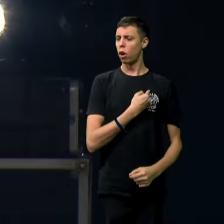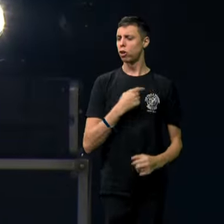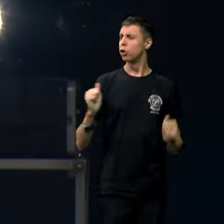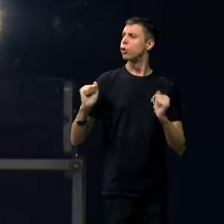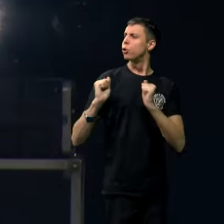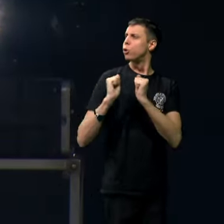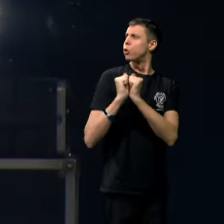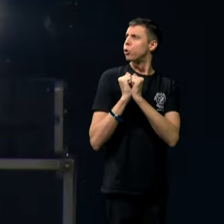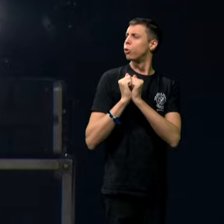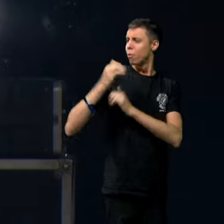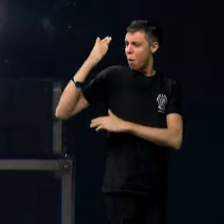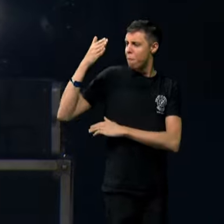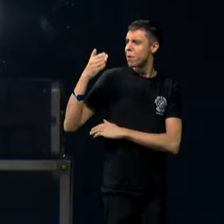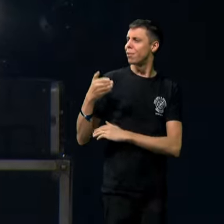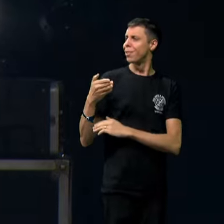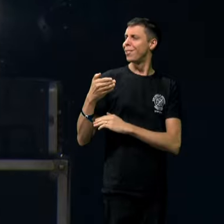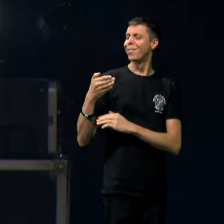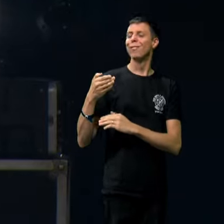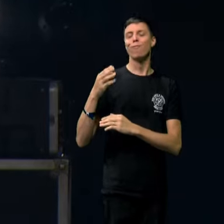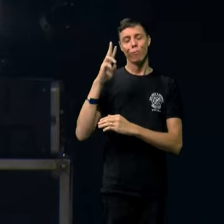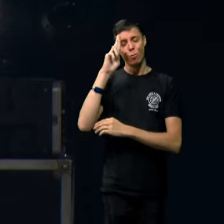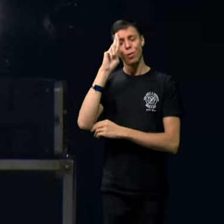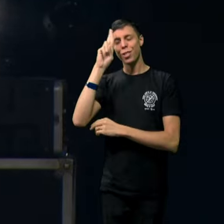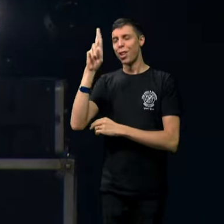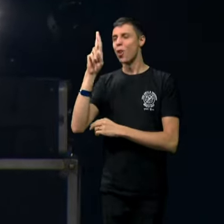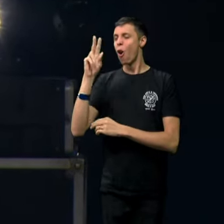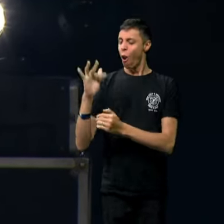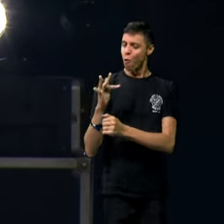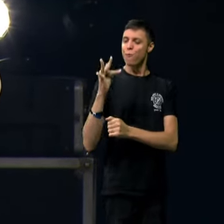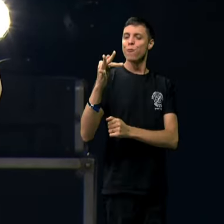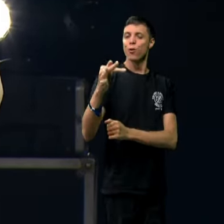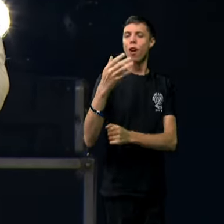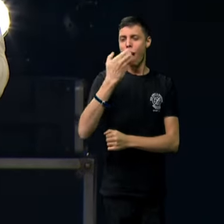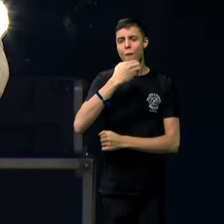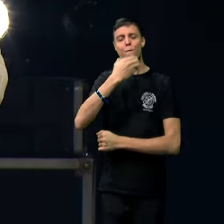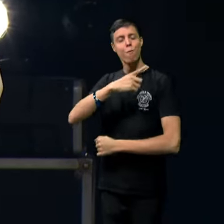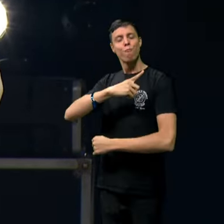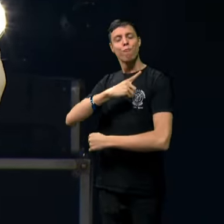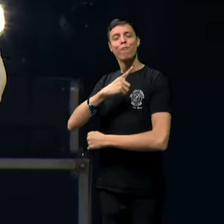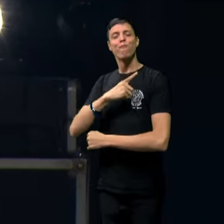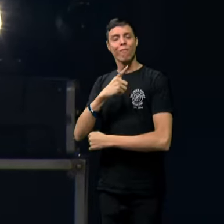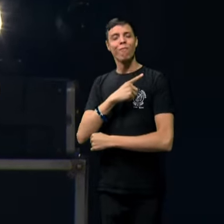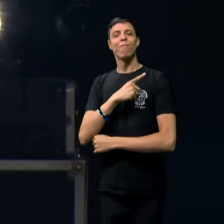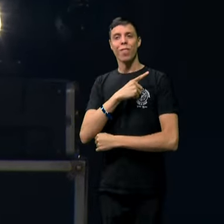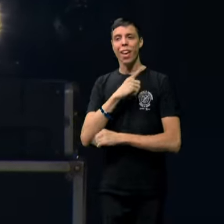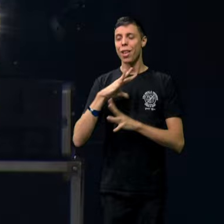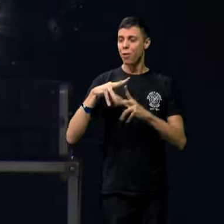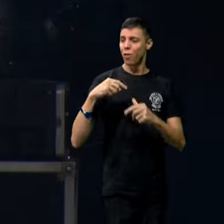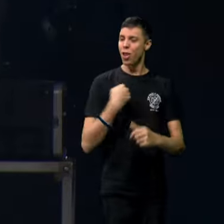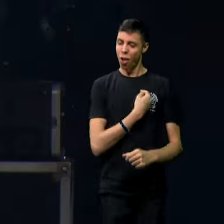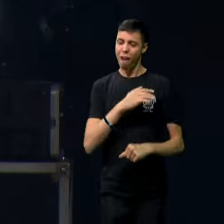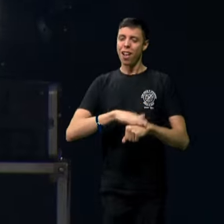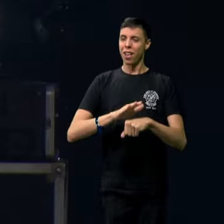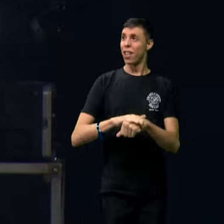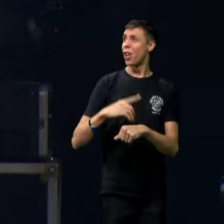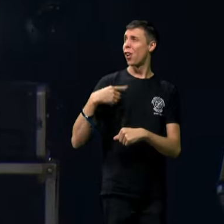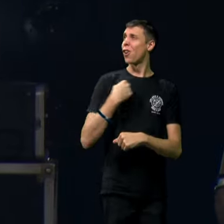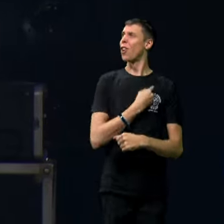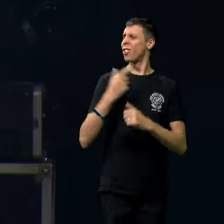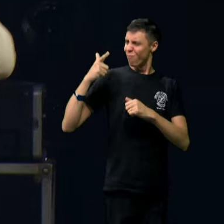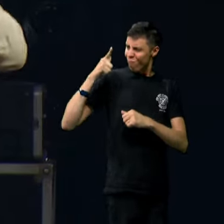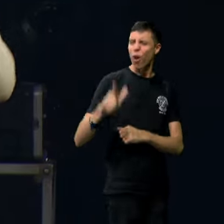plantada junto a ribeiros de águas e dar frutos, e tudo que você fizer será bem sucedido. A